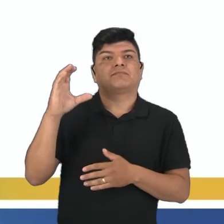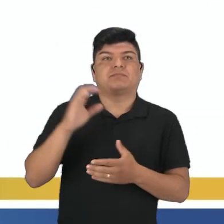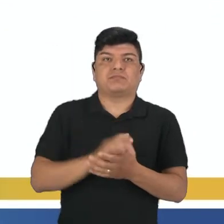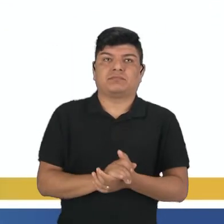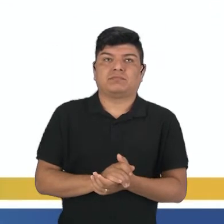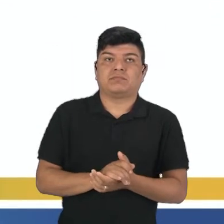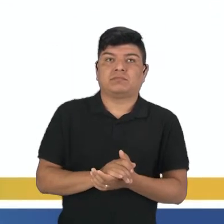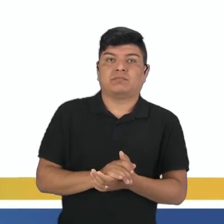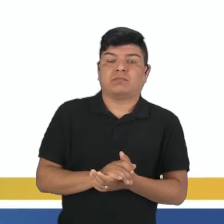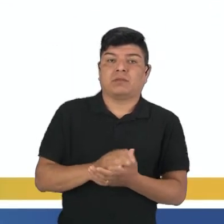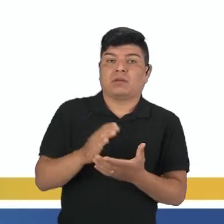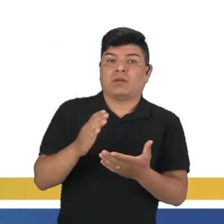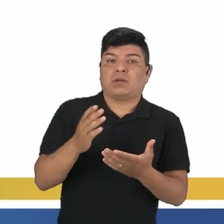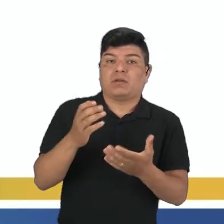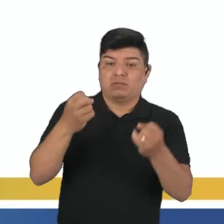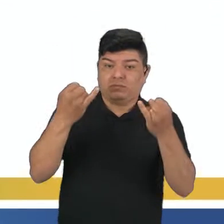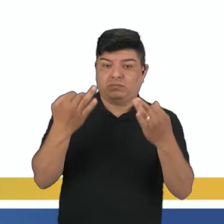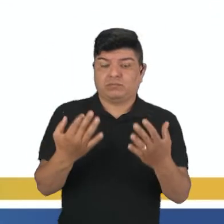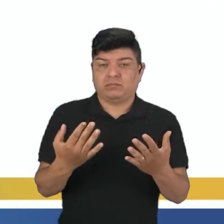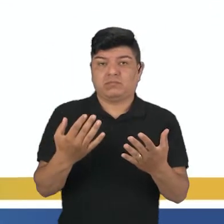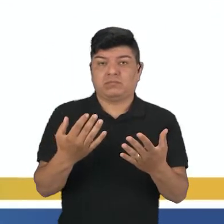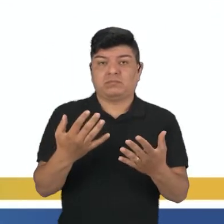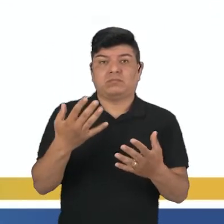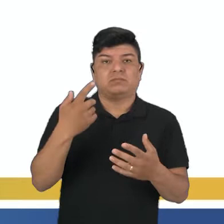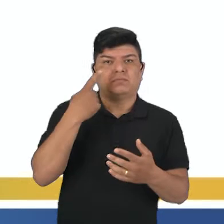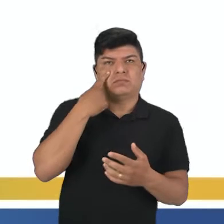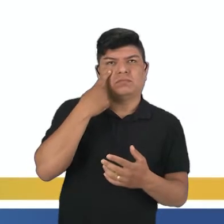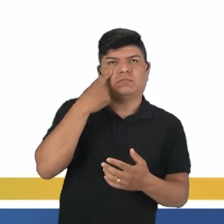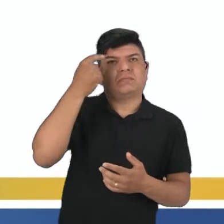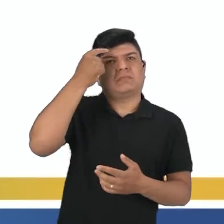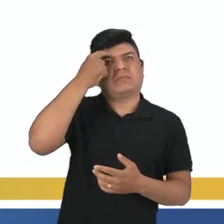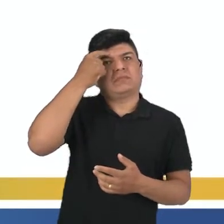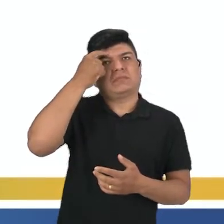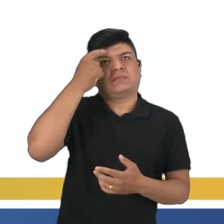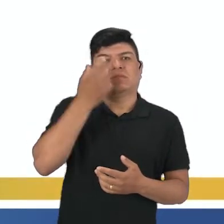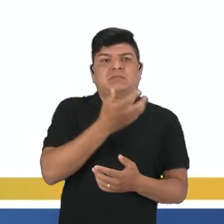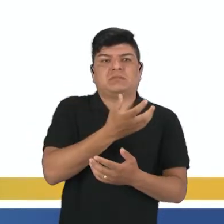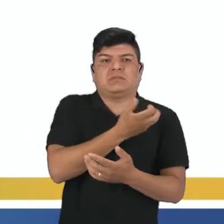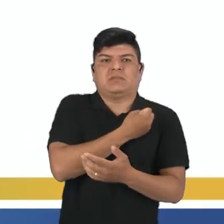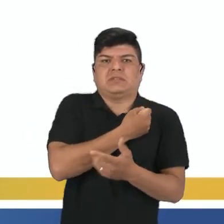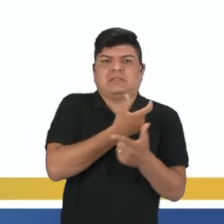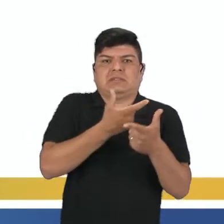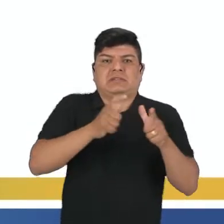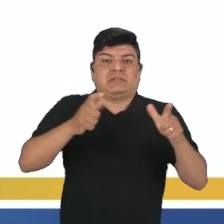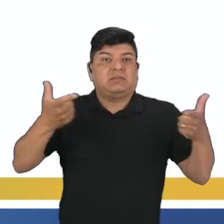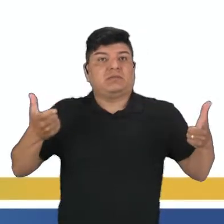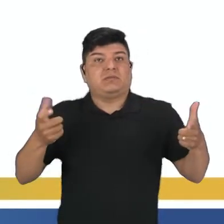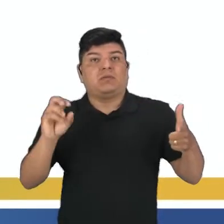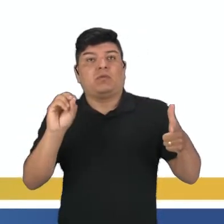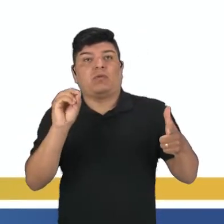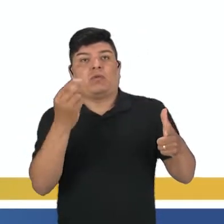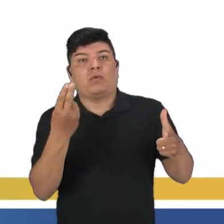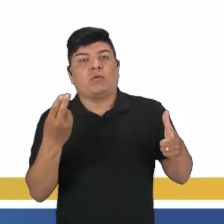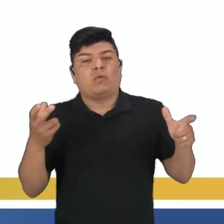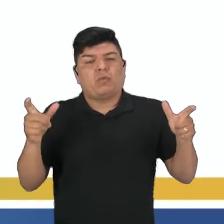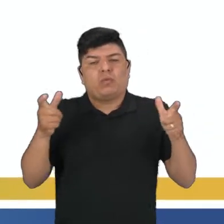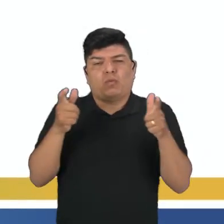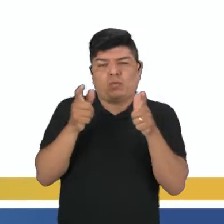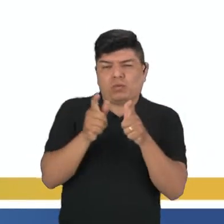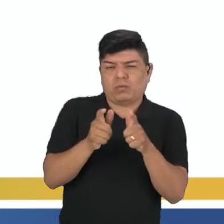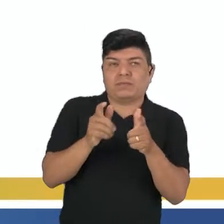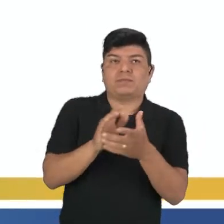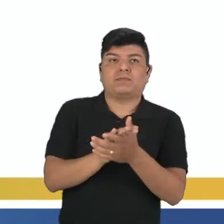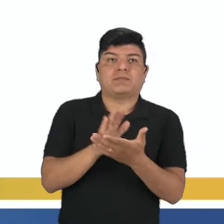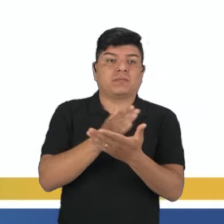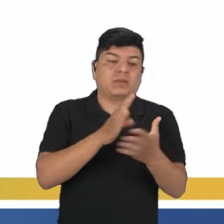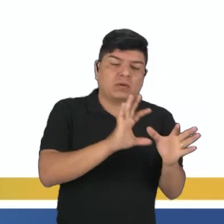né? Quando a gente fala em notação científica, você já deve ficar pensando em números grandes ou números muito pequenos. Então, gente, em